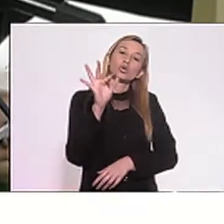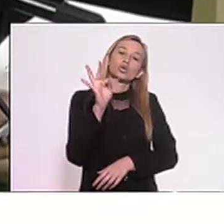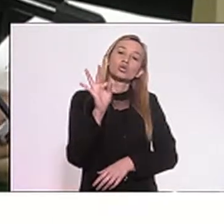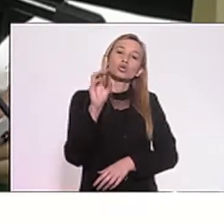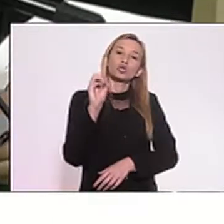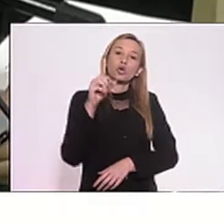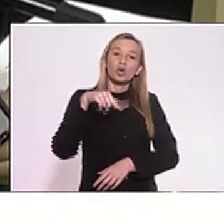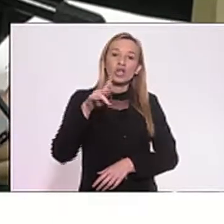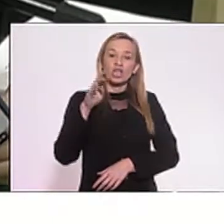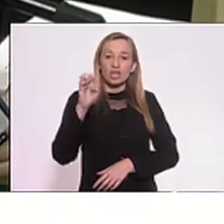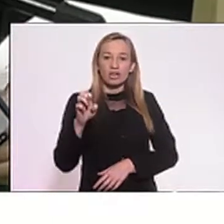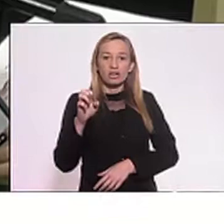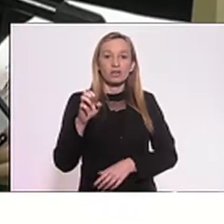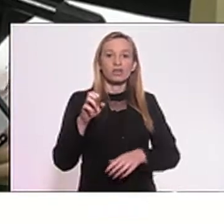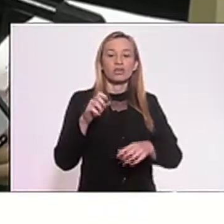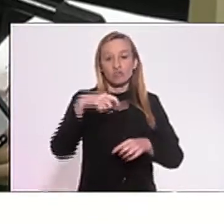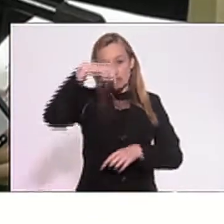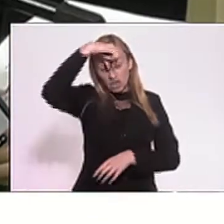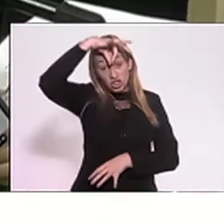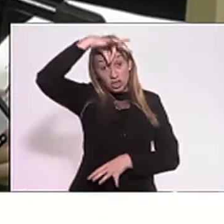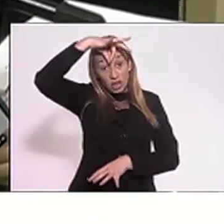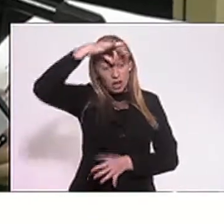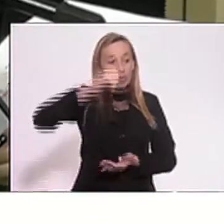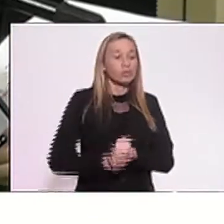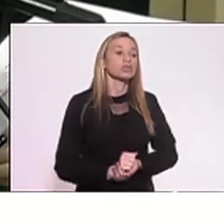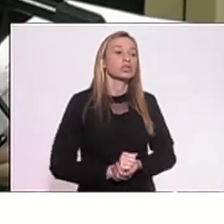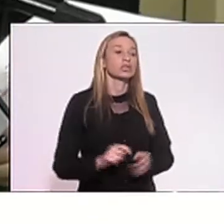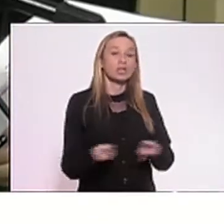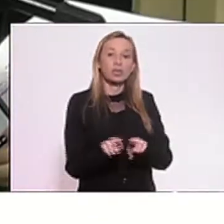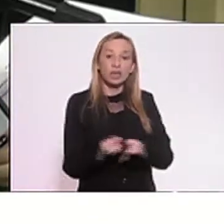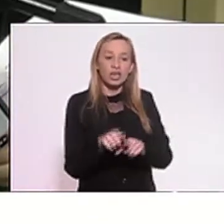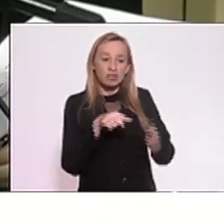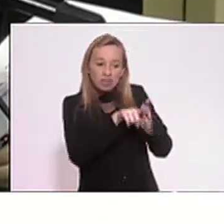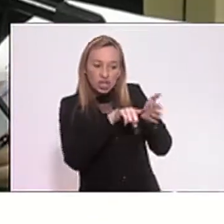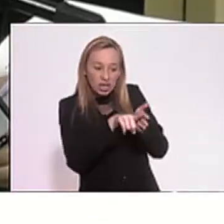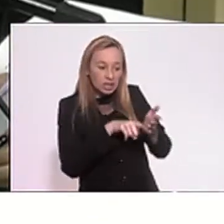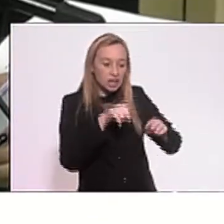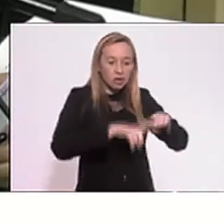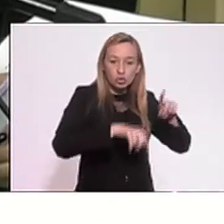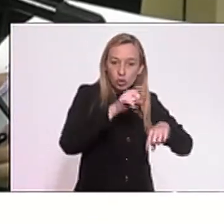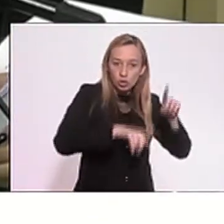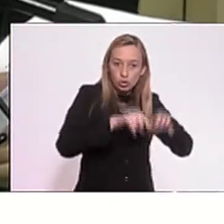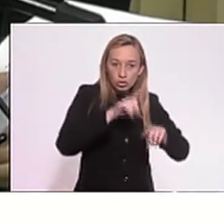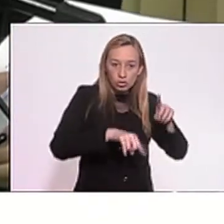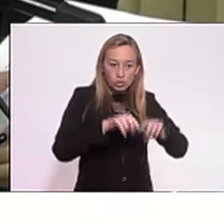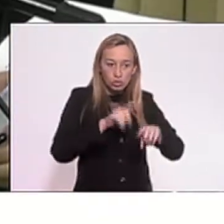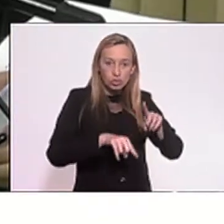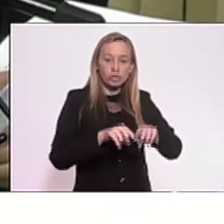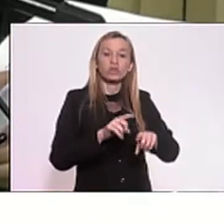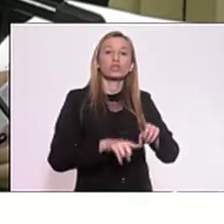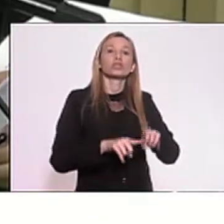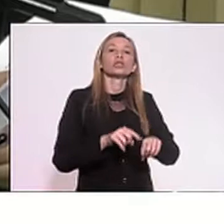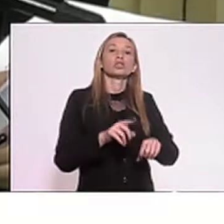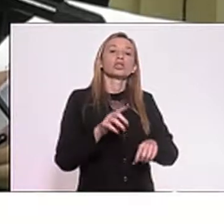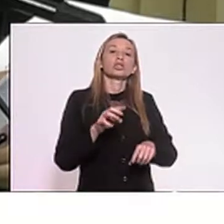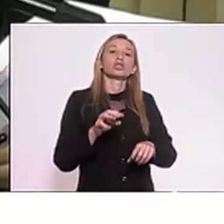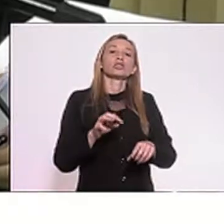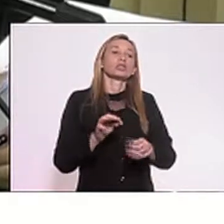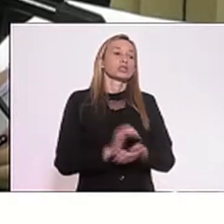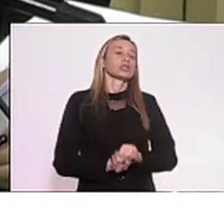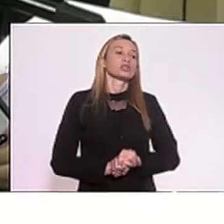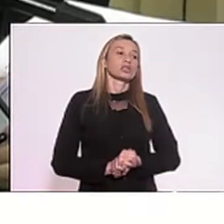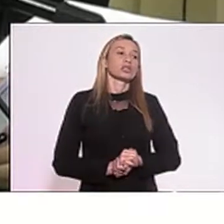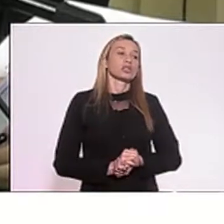parto. Fiscalizar se existem instrumentos para os profissionais aferirem batimento cardiofetais a cada 60